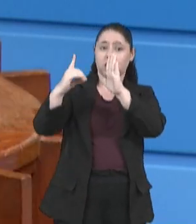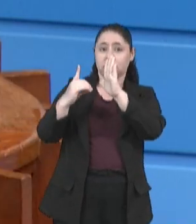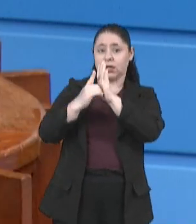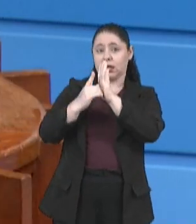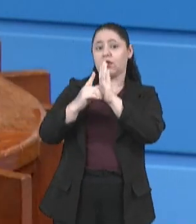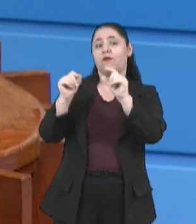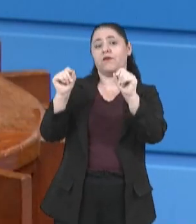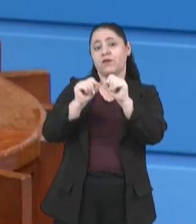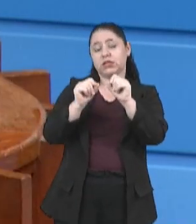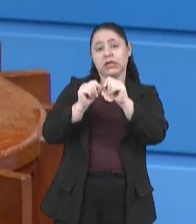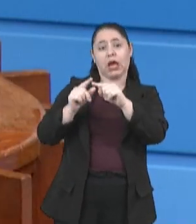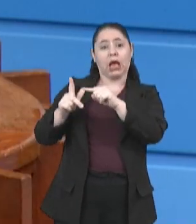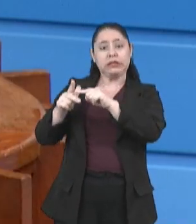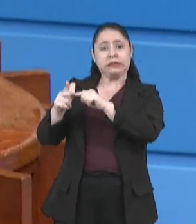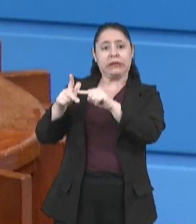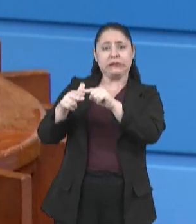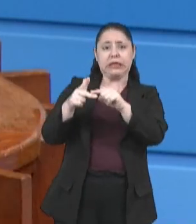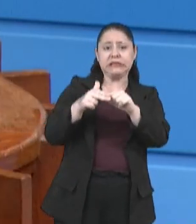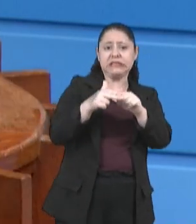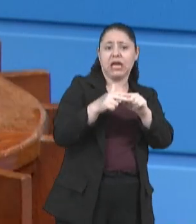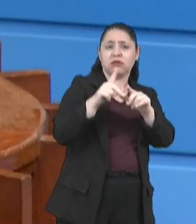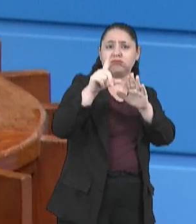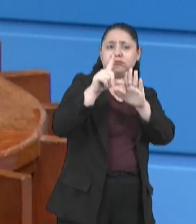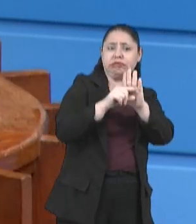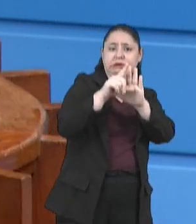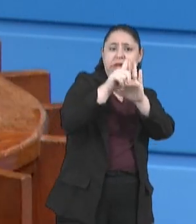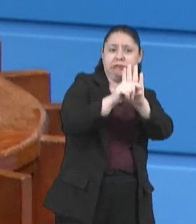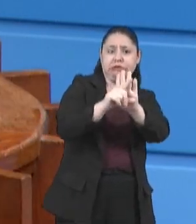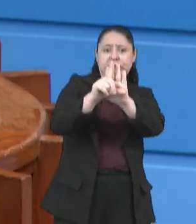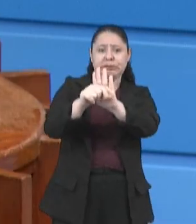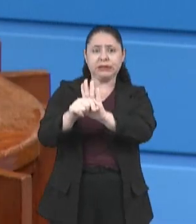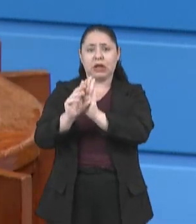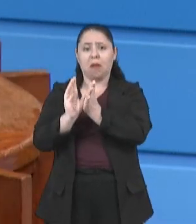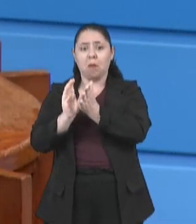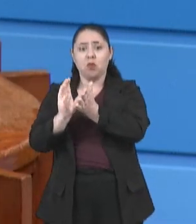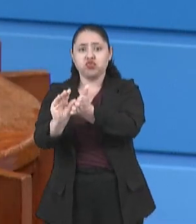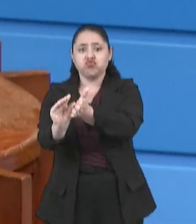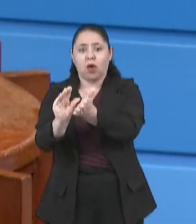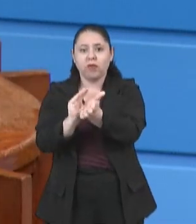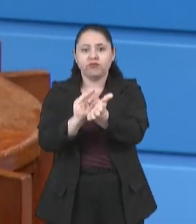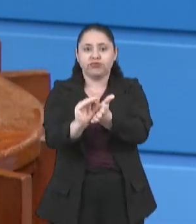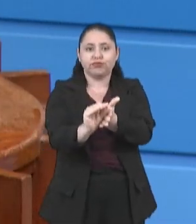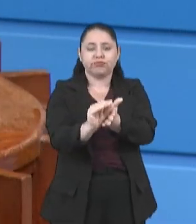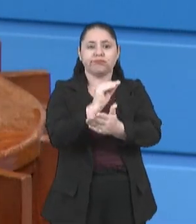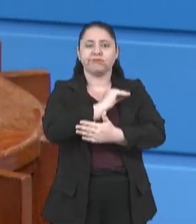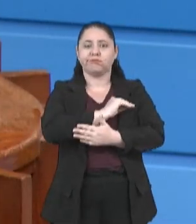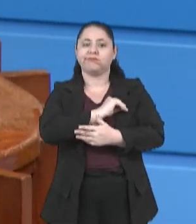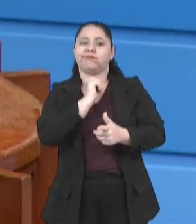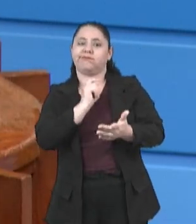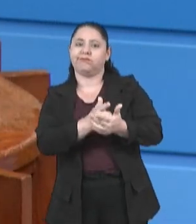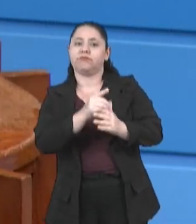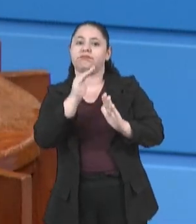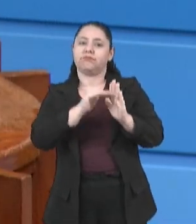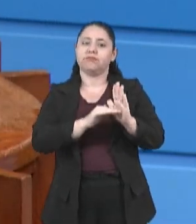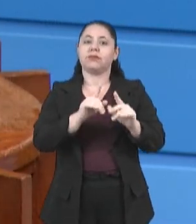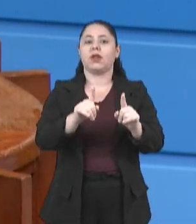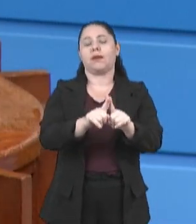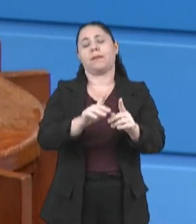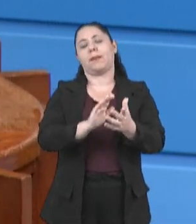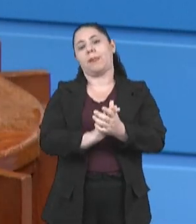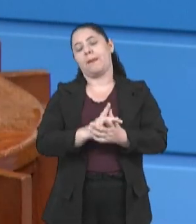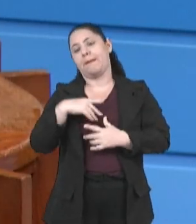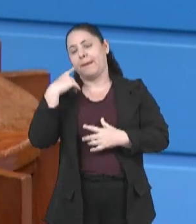decreto fazendo cortes de despesas, cortes drásticos de despesas. E eu